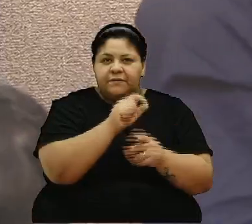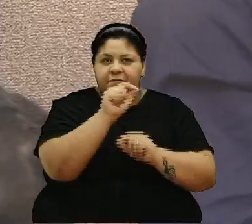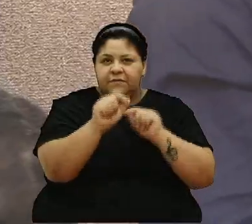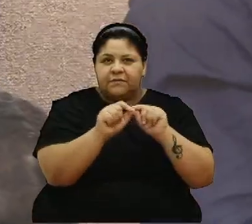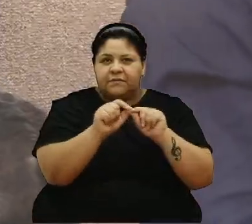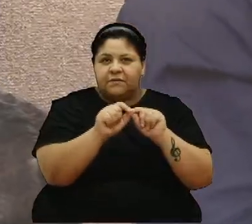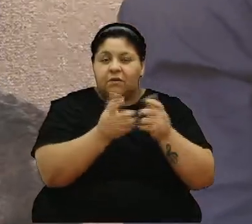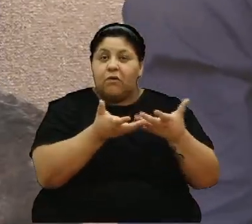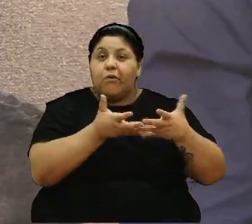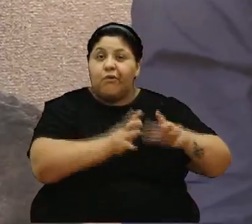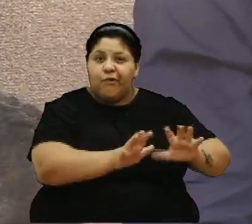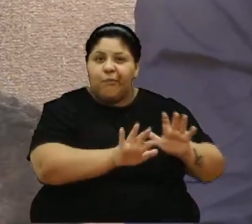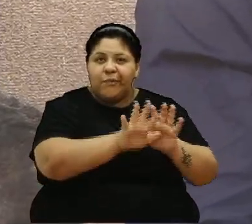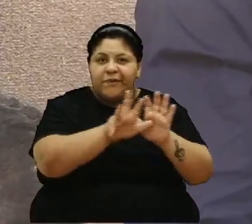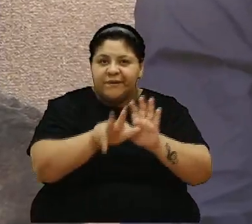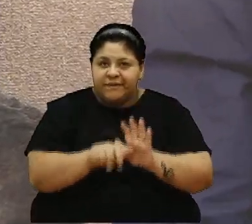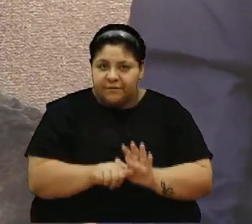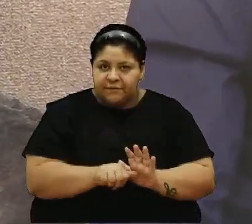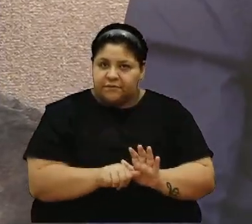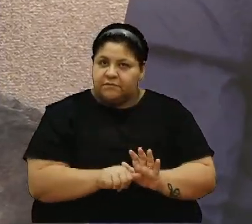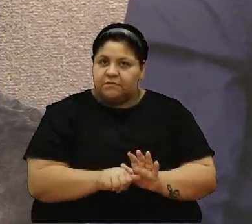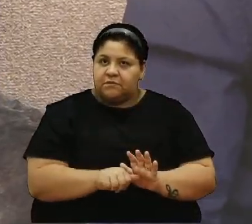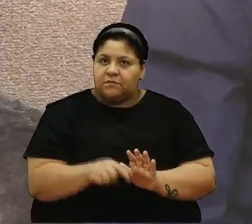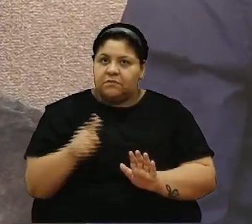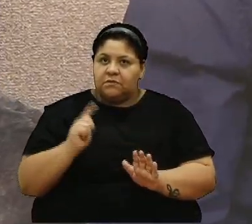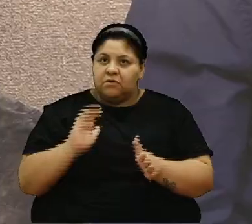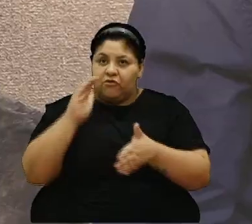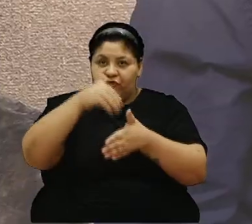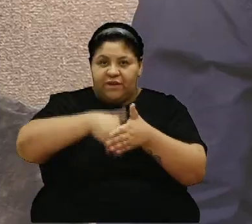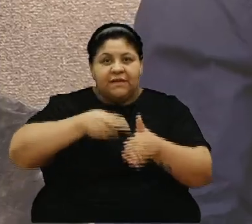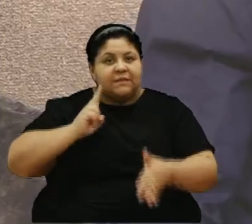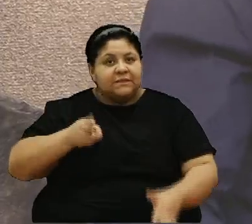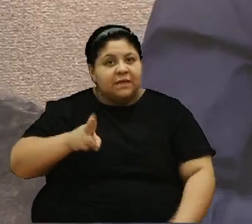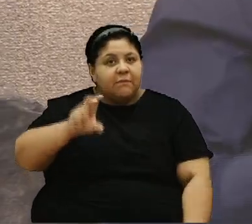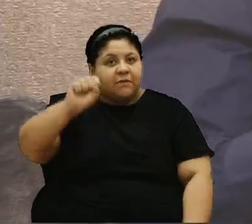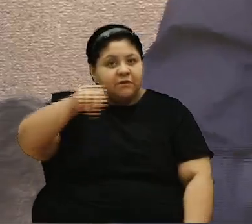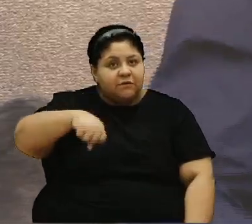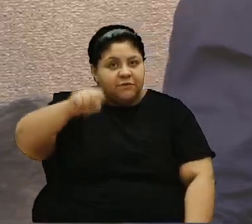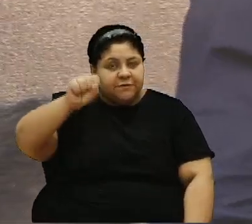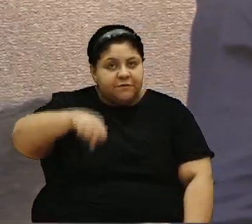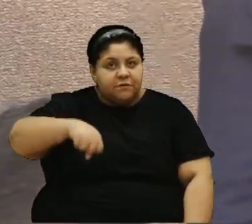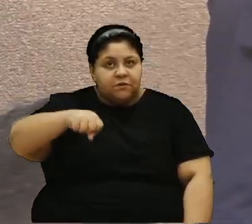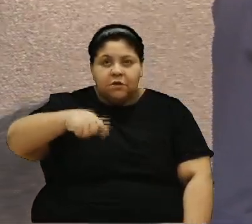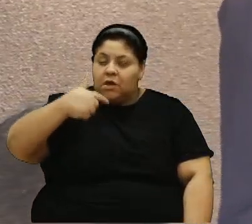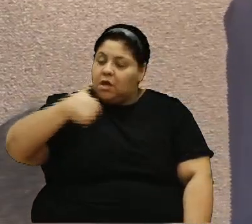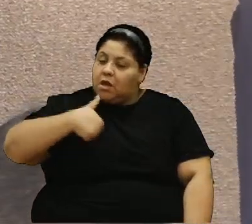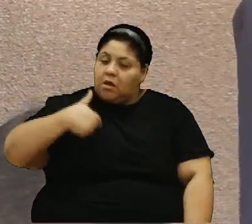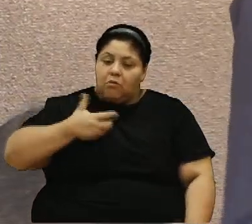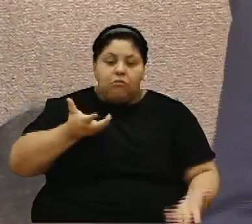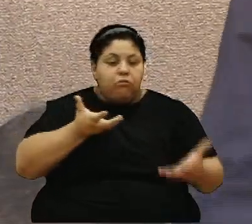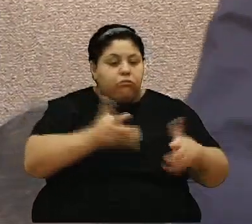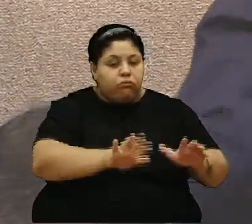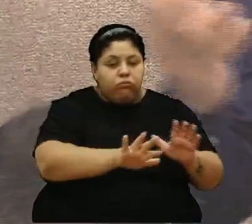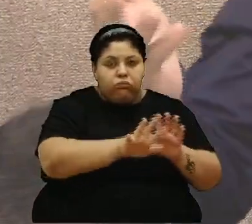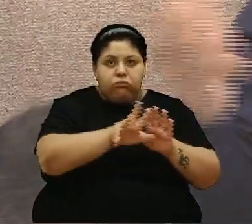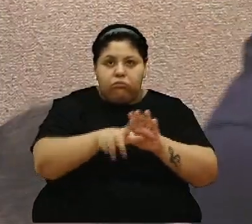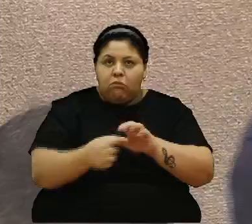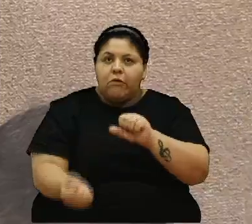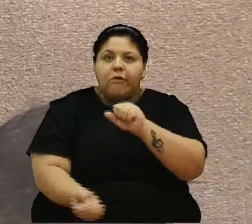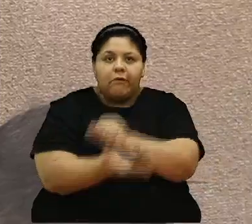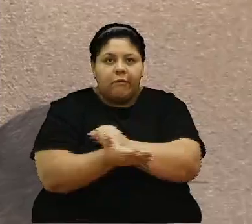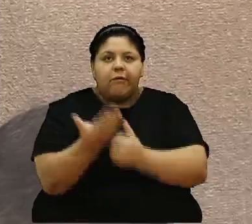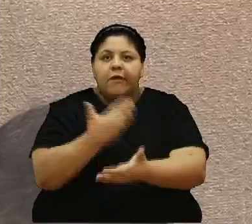moção contrária às corrupções, eu votarei sempre a favor. Sou totalmente contrário à corrupção e acredito que todos